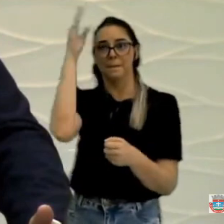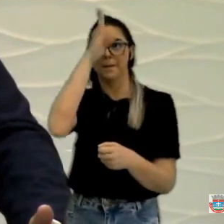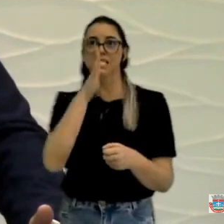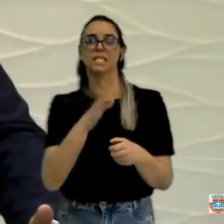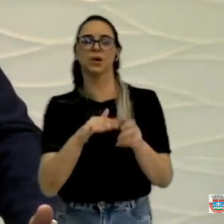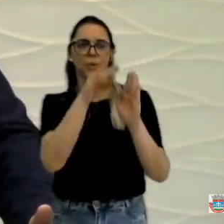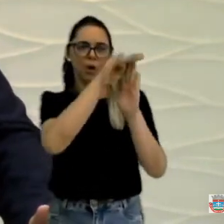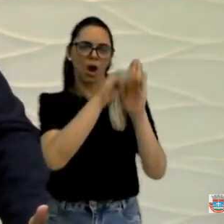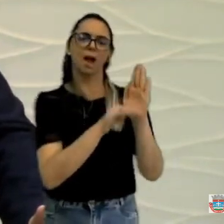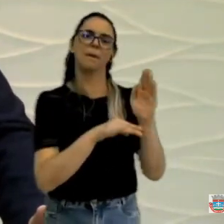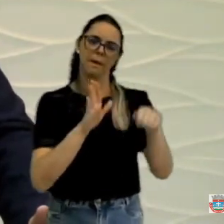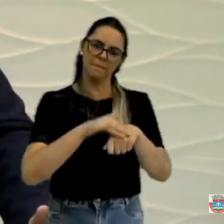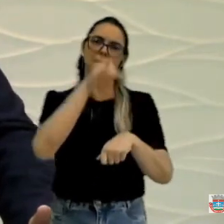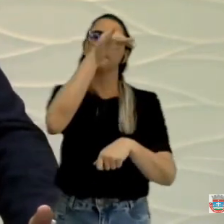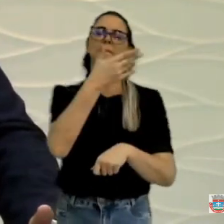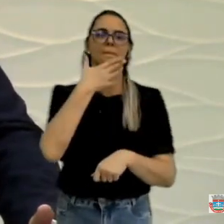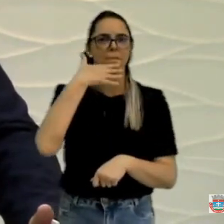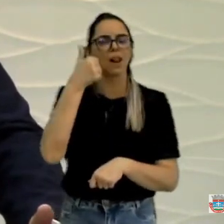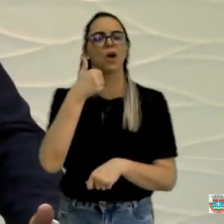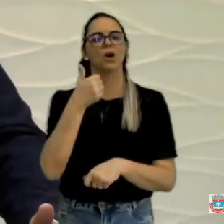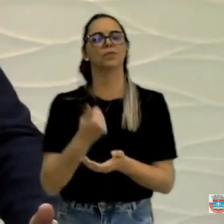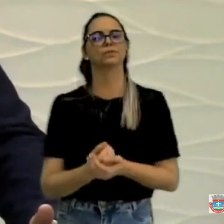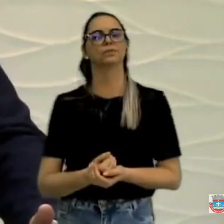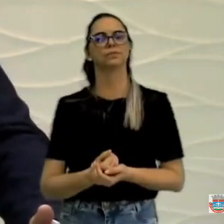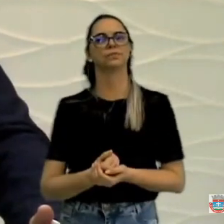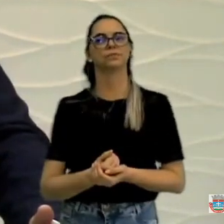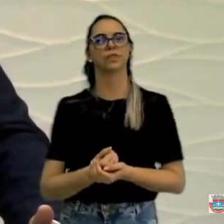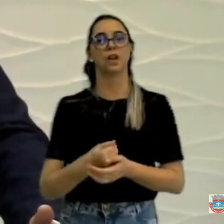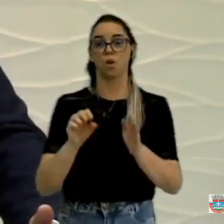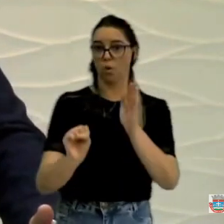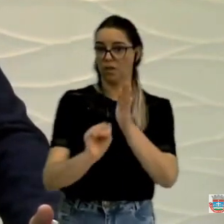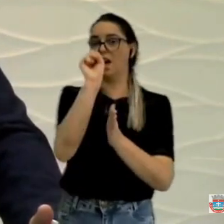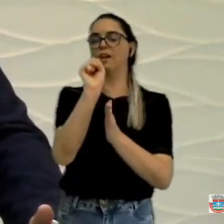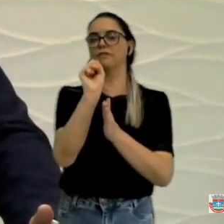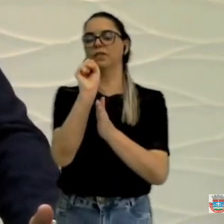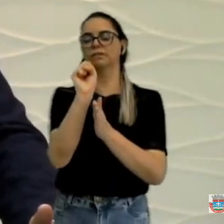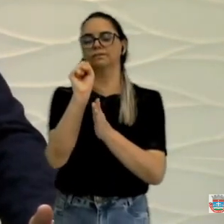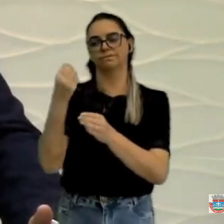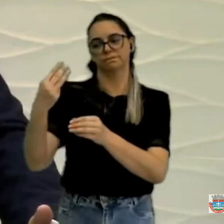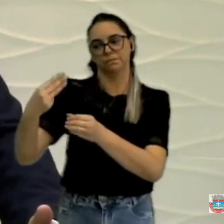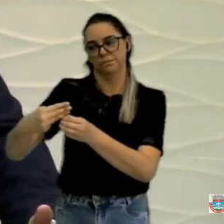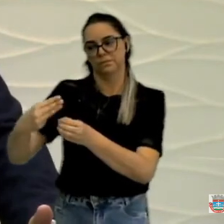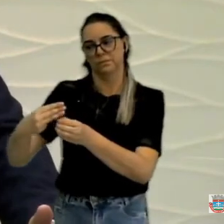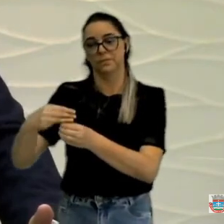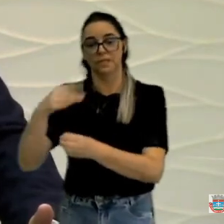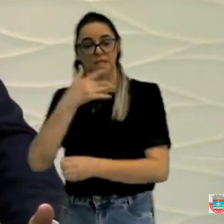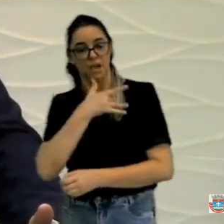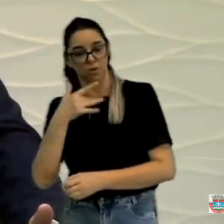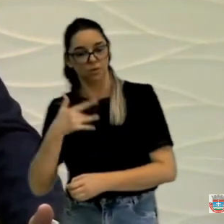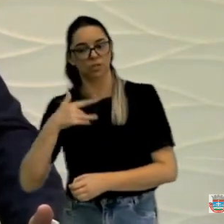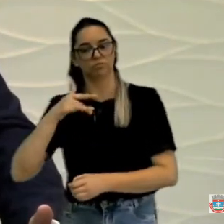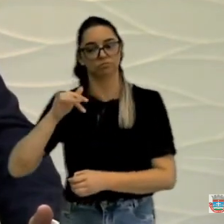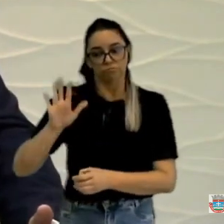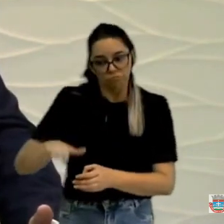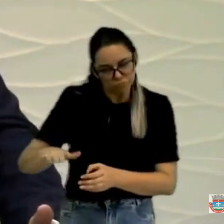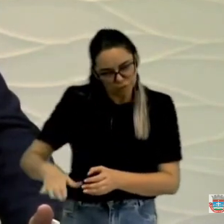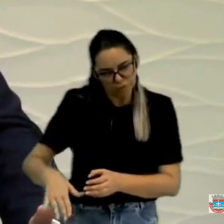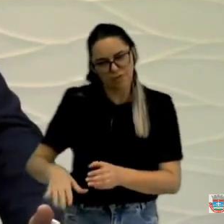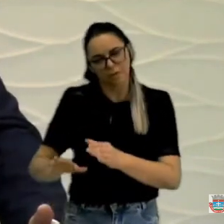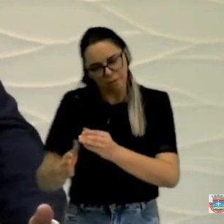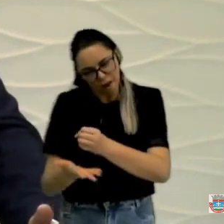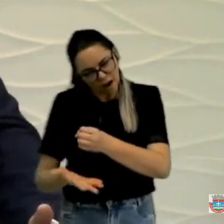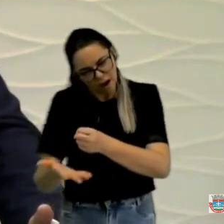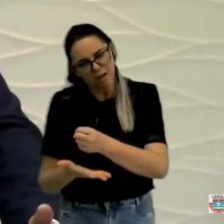que a gente pode ter na nossa quarta GERES. Somos o 8º município em Pernambuco na saúde primária de atendimento de postos de saúde,